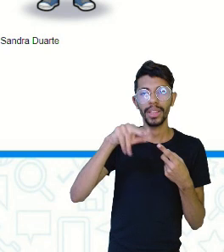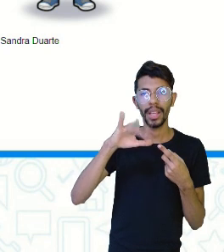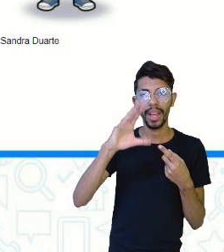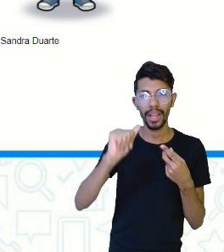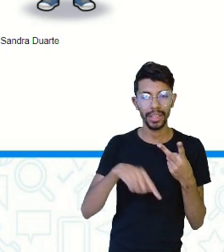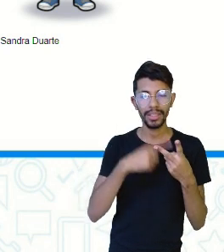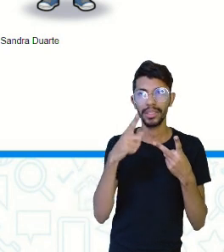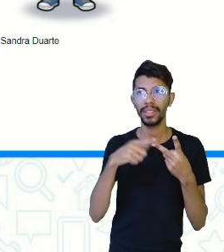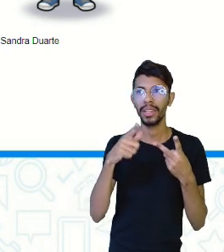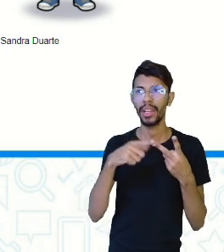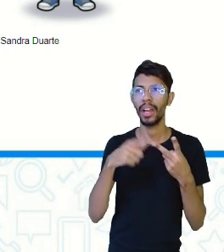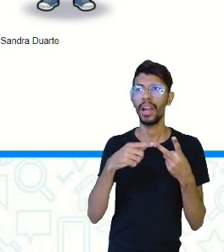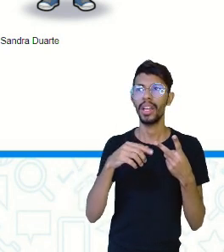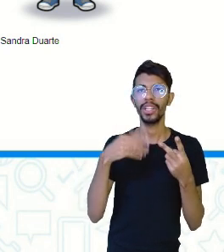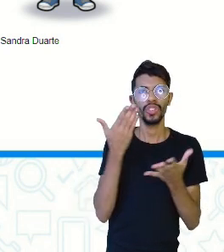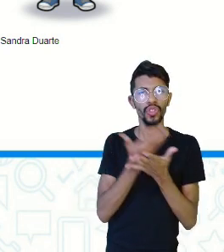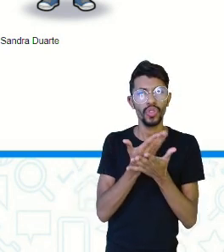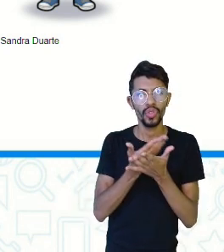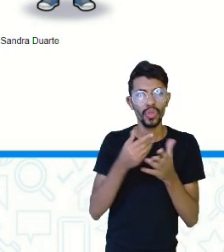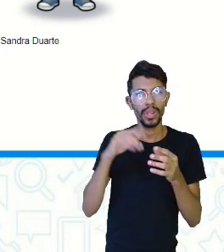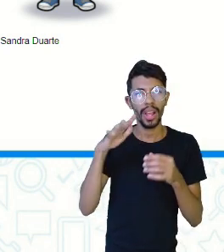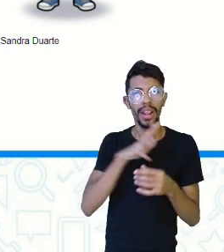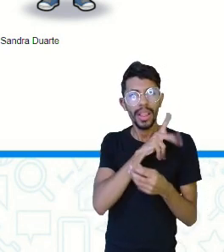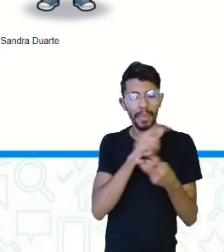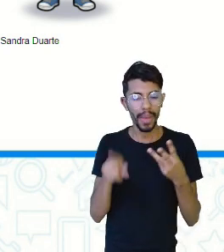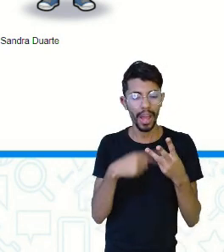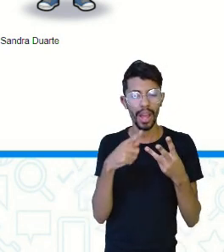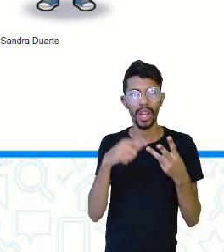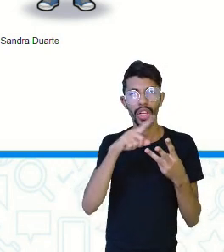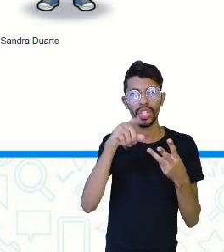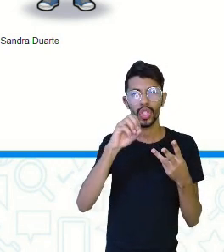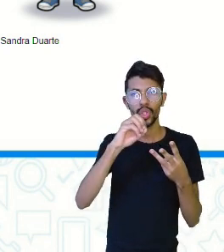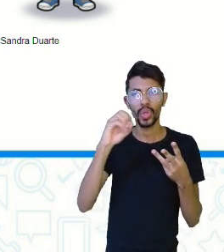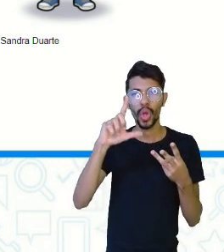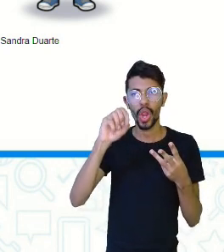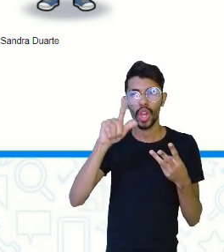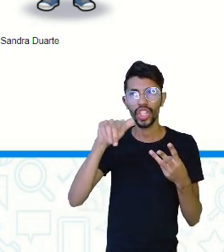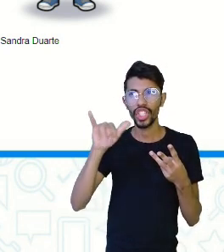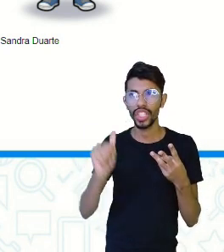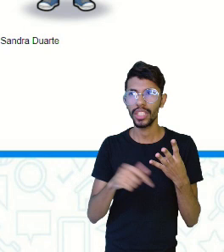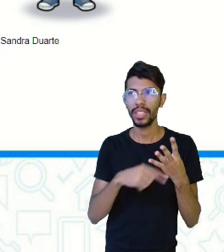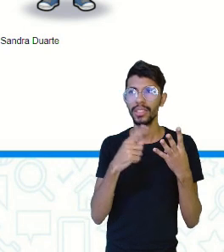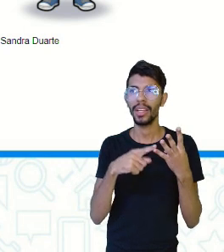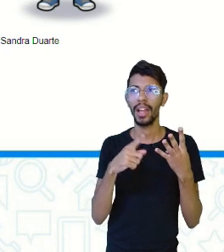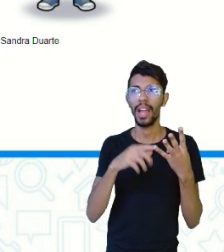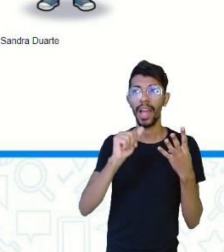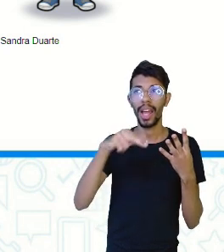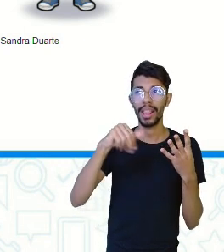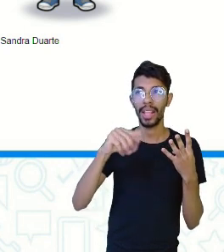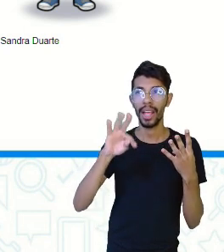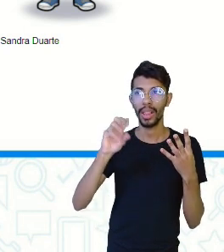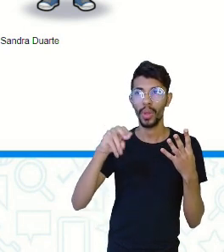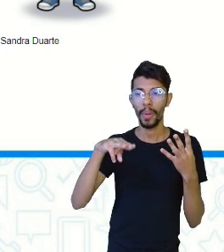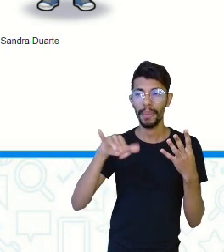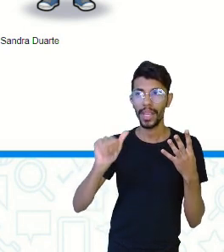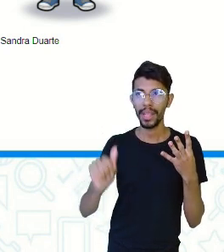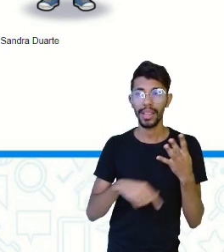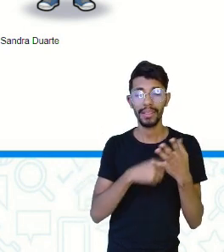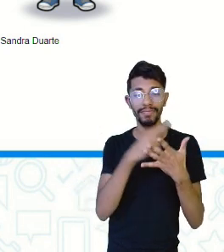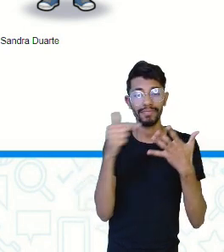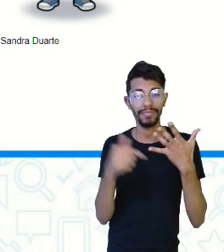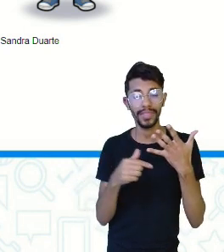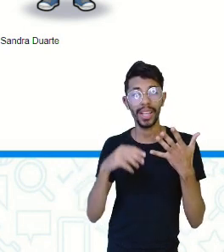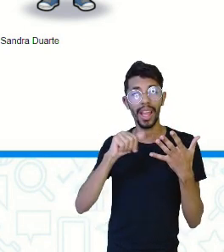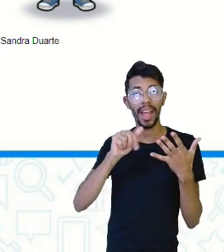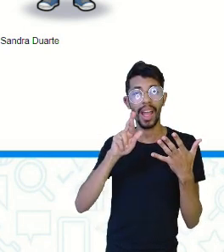dos animais, né? Zoologia, mineração, anatomia e arqueologia. Fica na Rua da Aurora, aqui